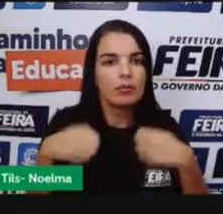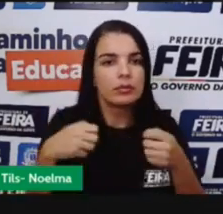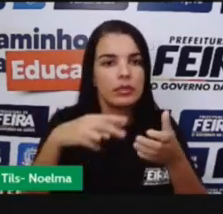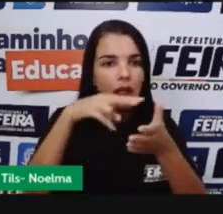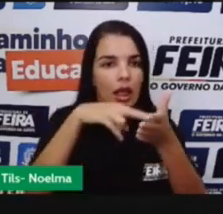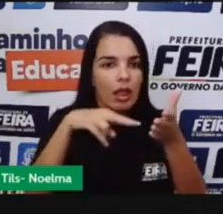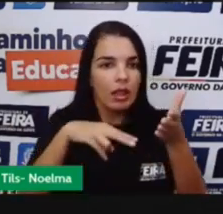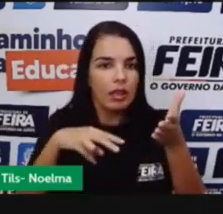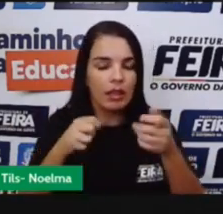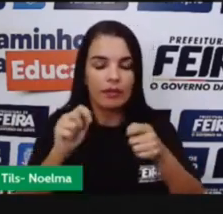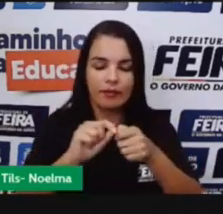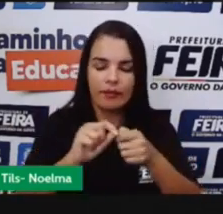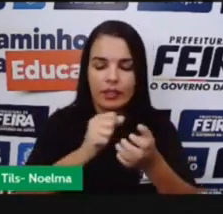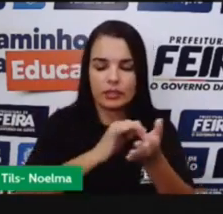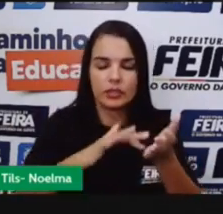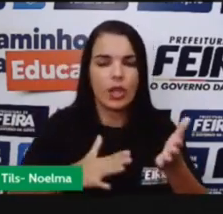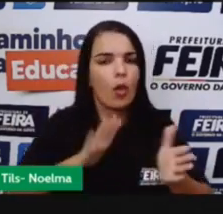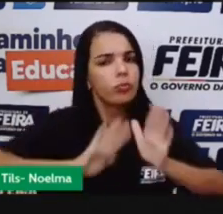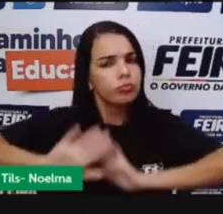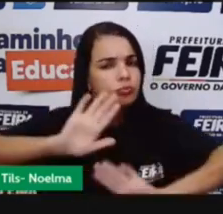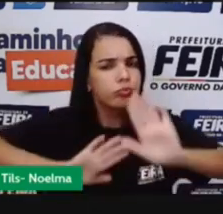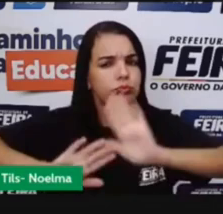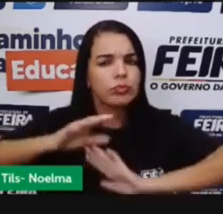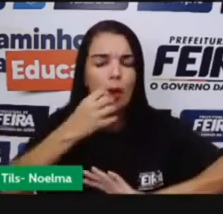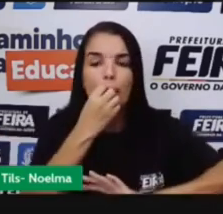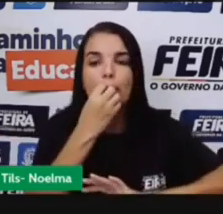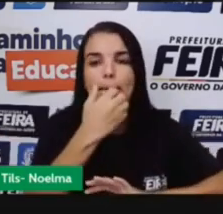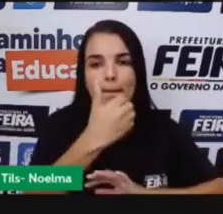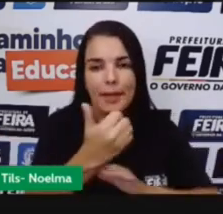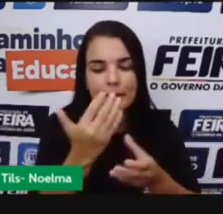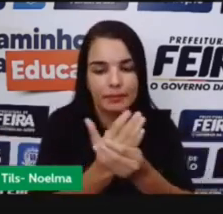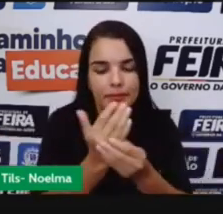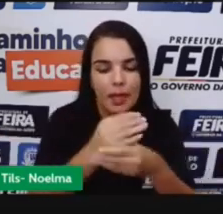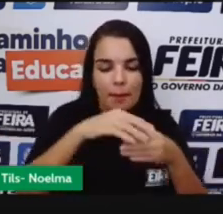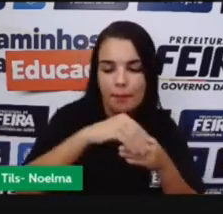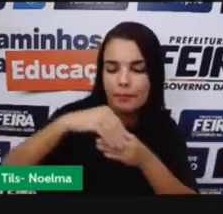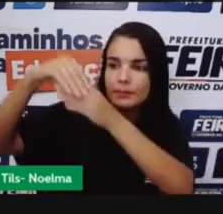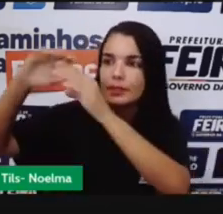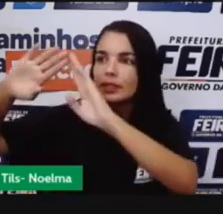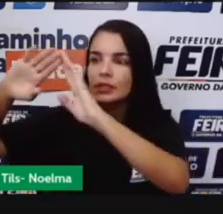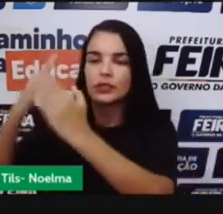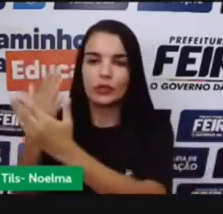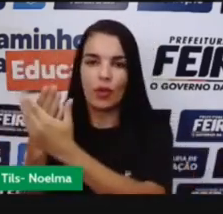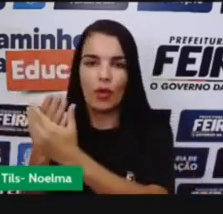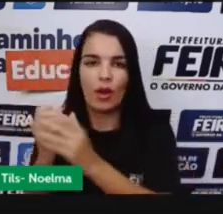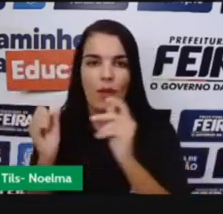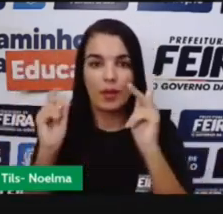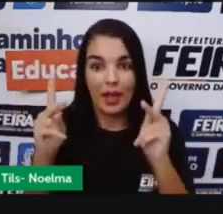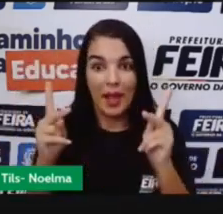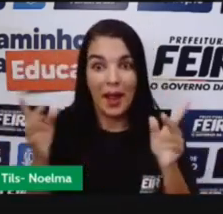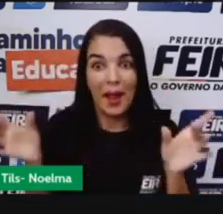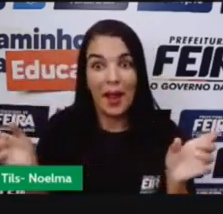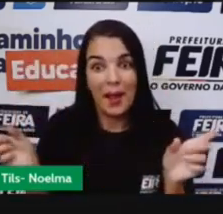direitinho e realizem essas atividades. Cuidem bem desse material, que ele deverá ser entregue às escolas de vocês. A